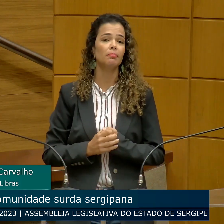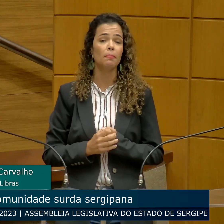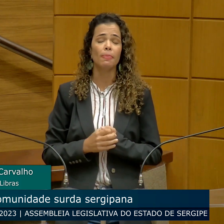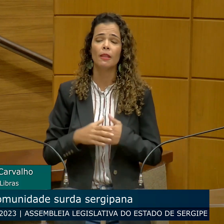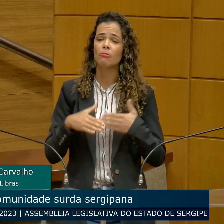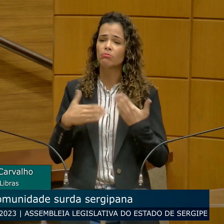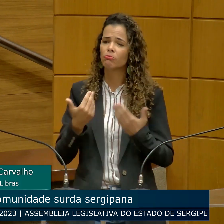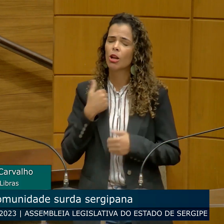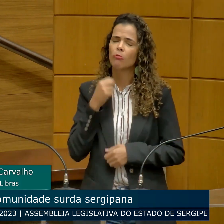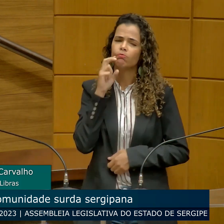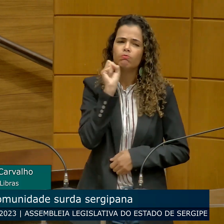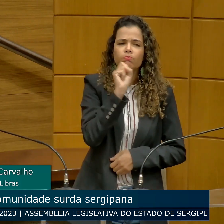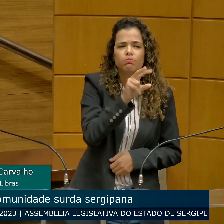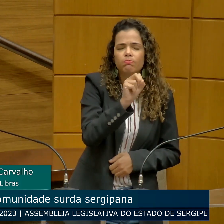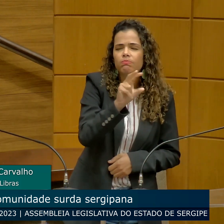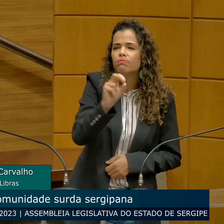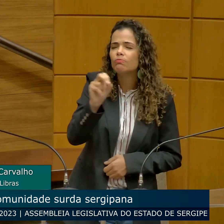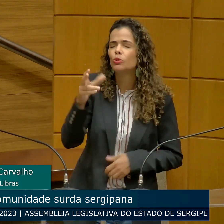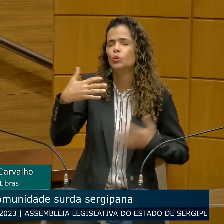Gleissurdo.